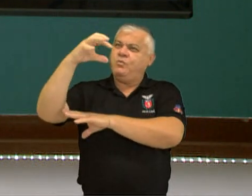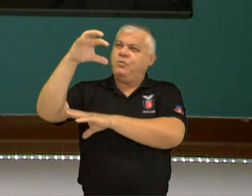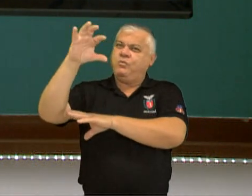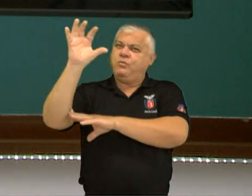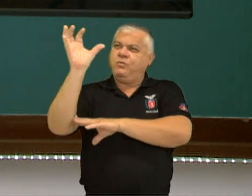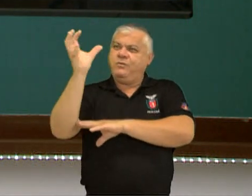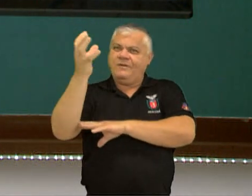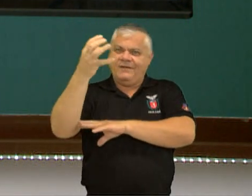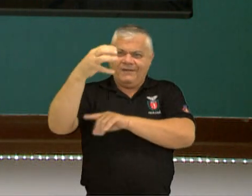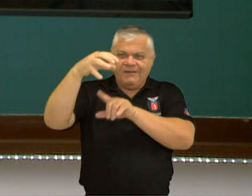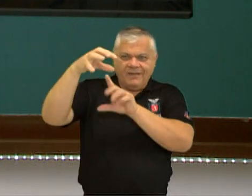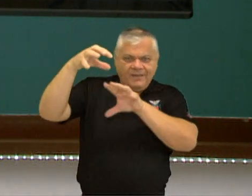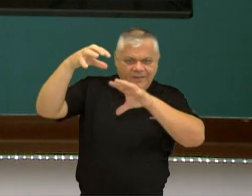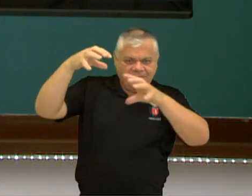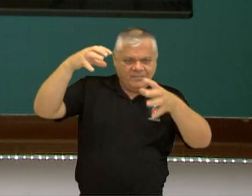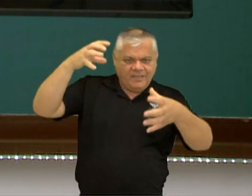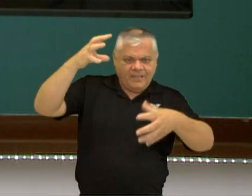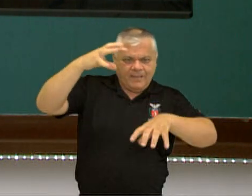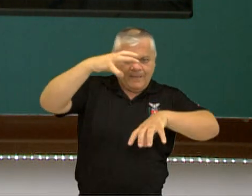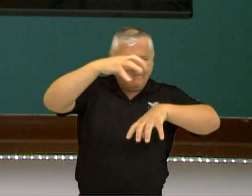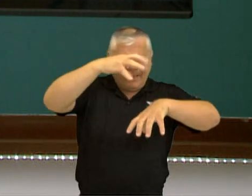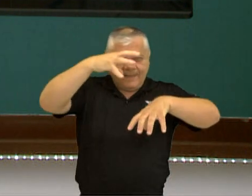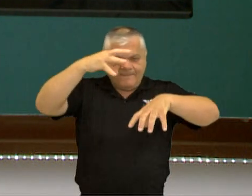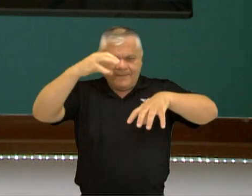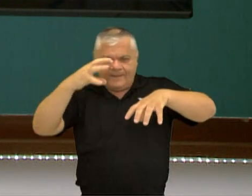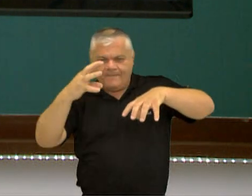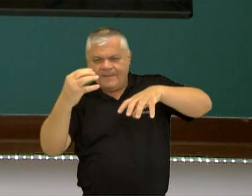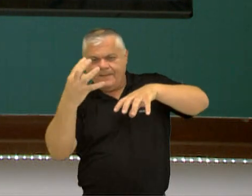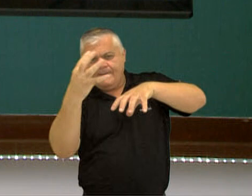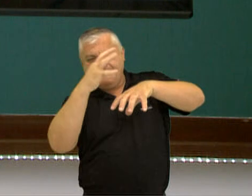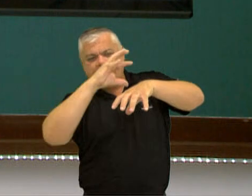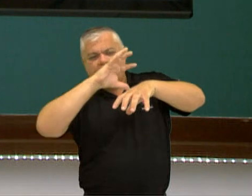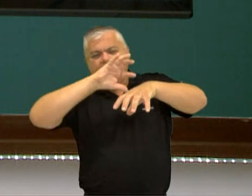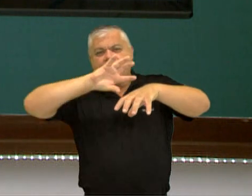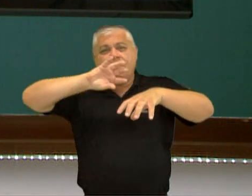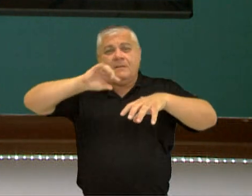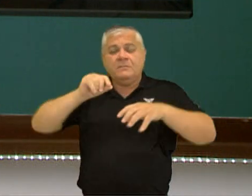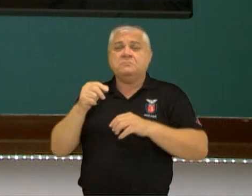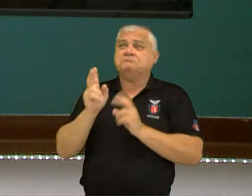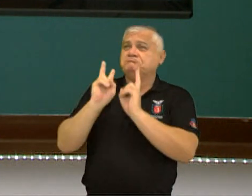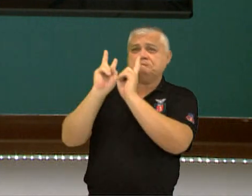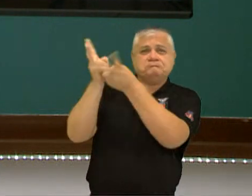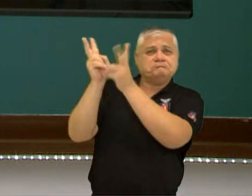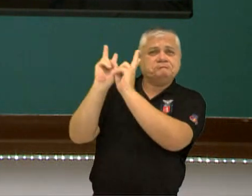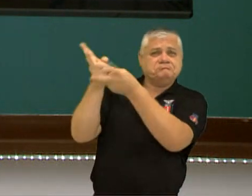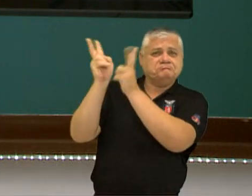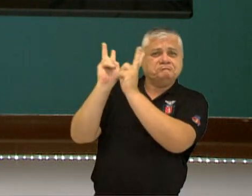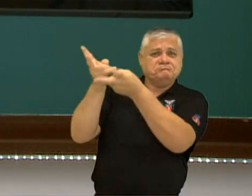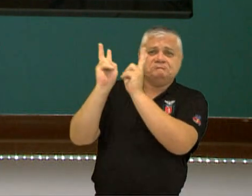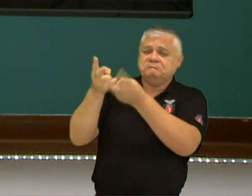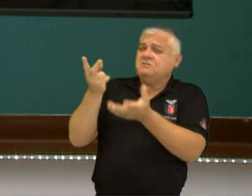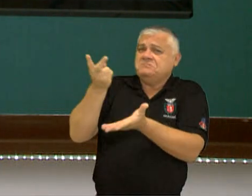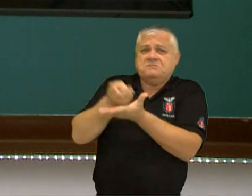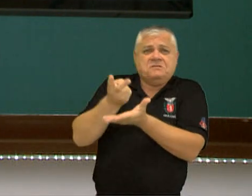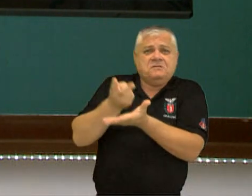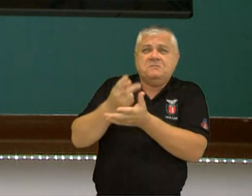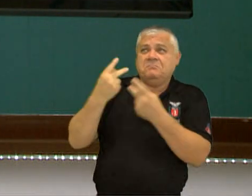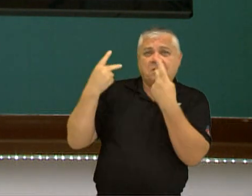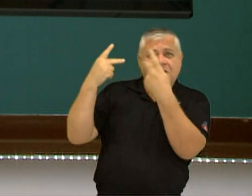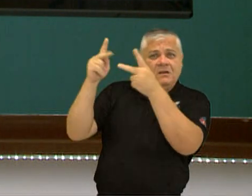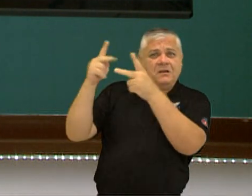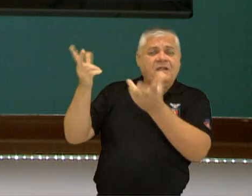alto. Mas a partir do momento que ele está em operação, ele vai ficar constantemente em operação, orbitando o nosso planeta